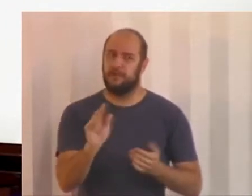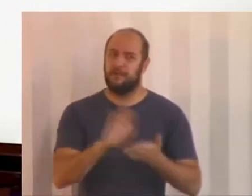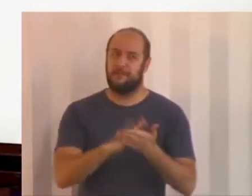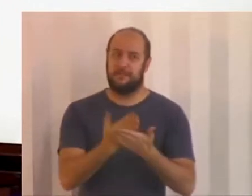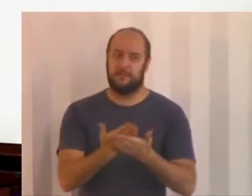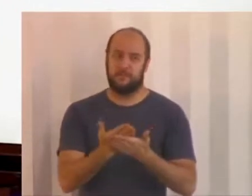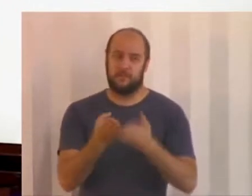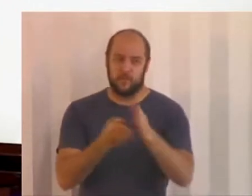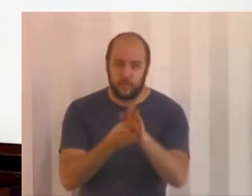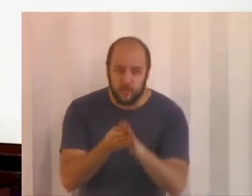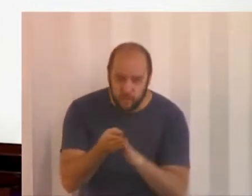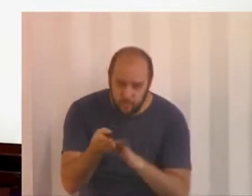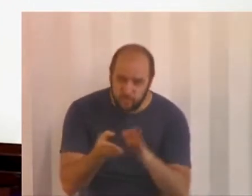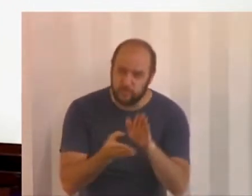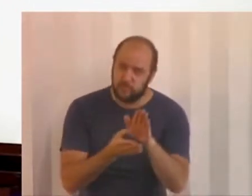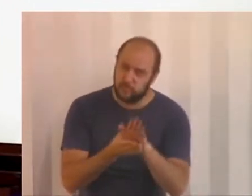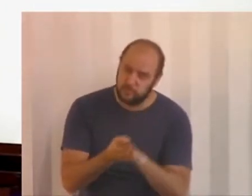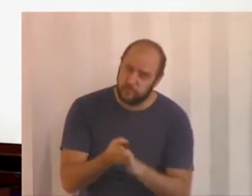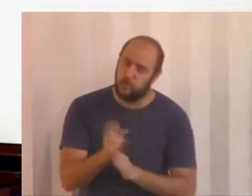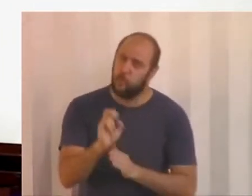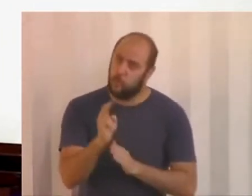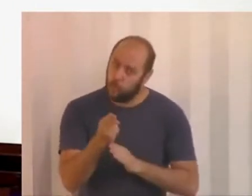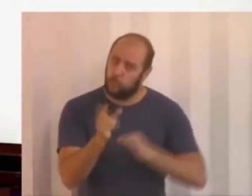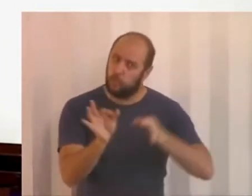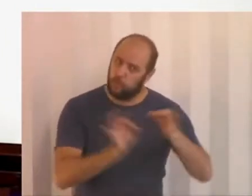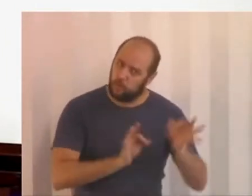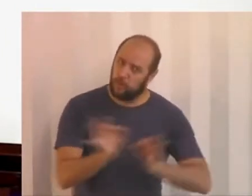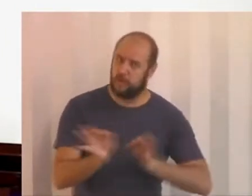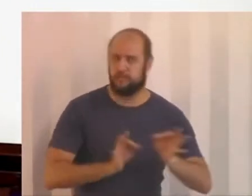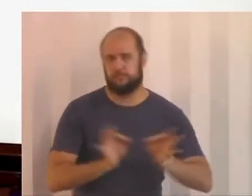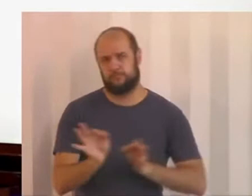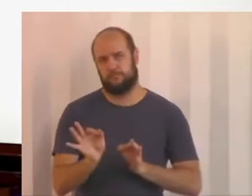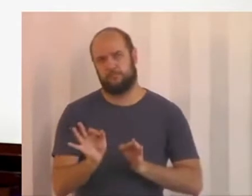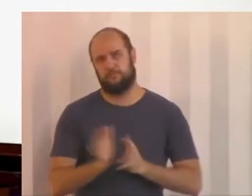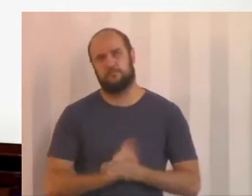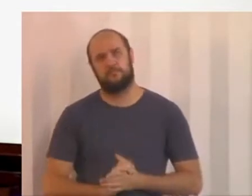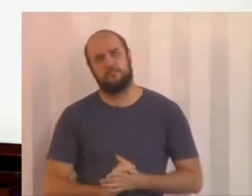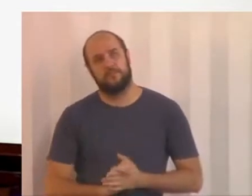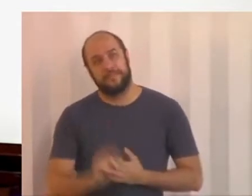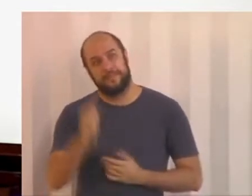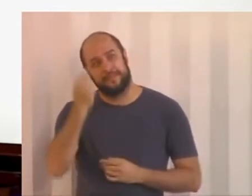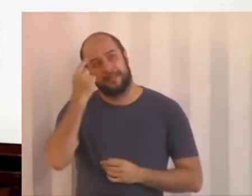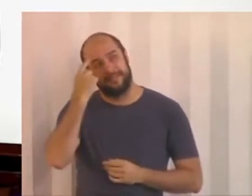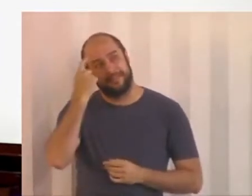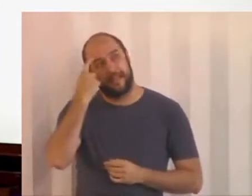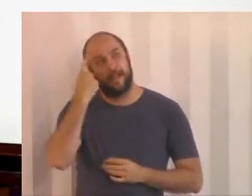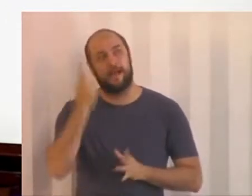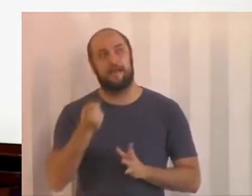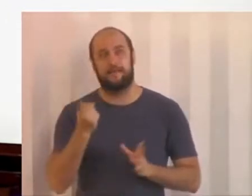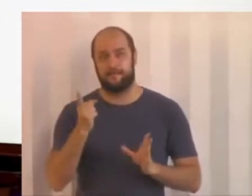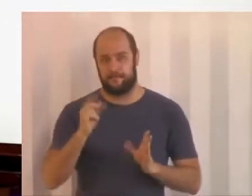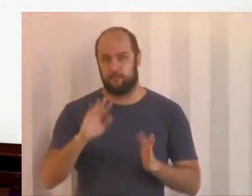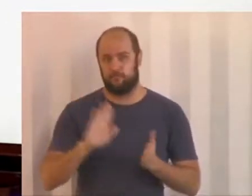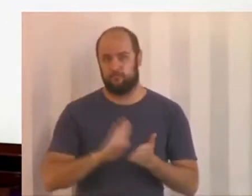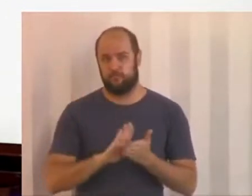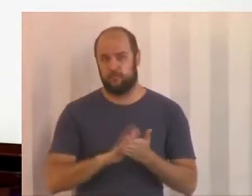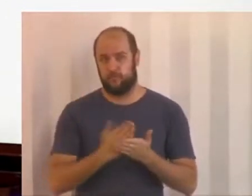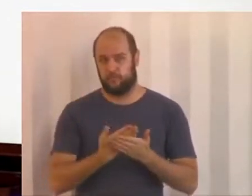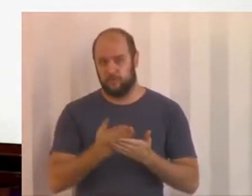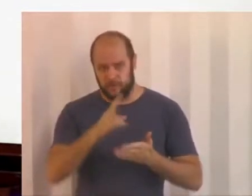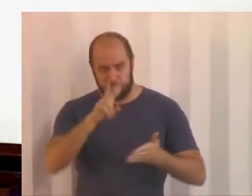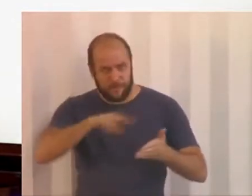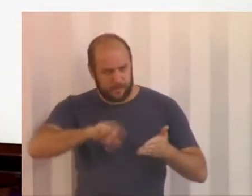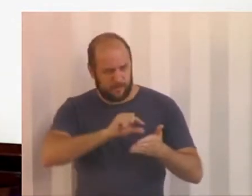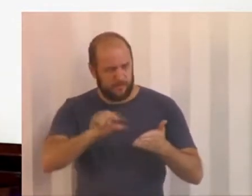como consolo ou exortação. E o sentido aqui usado é o sentido